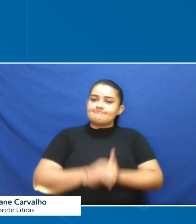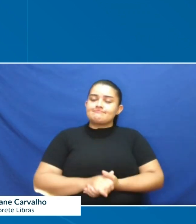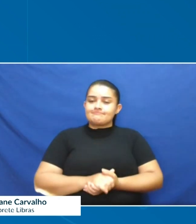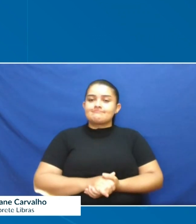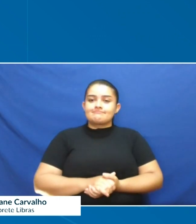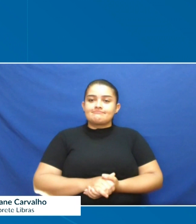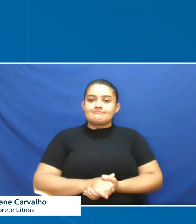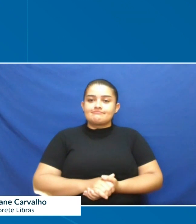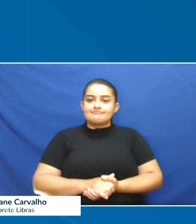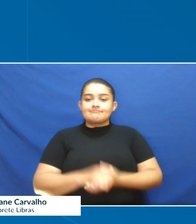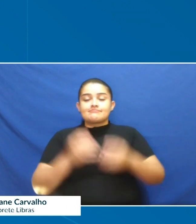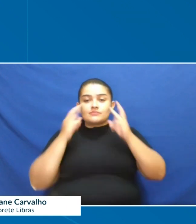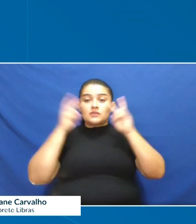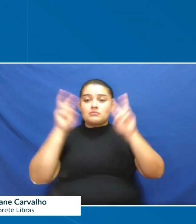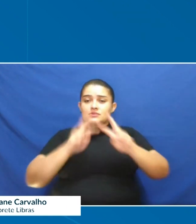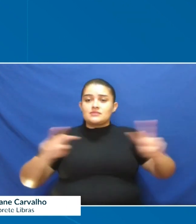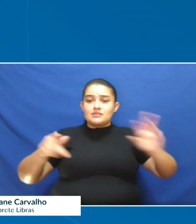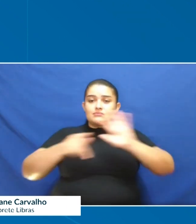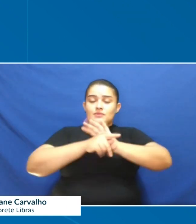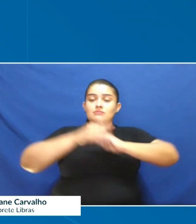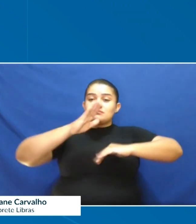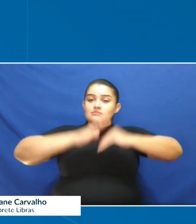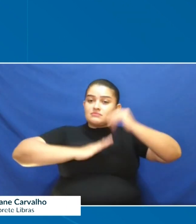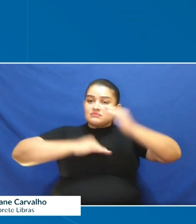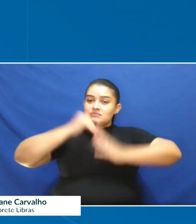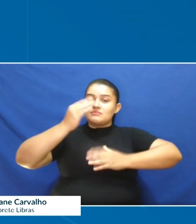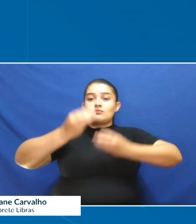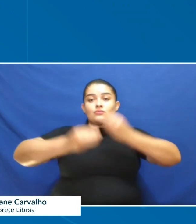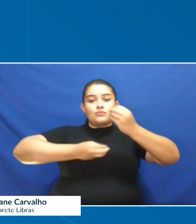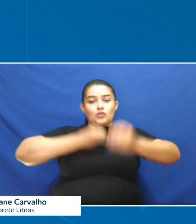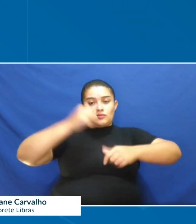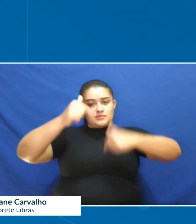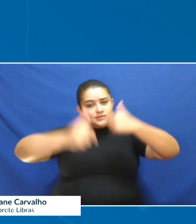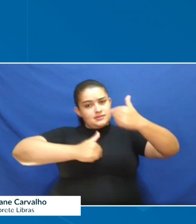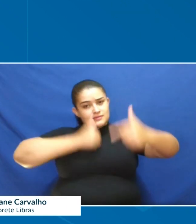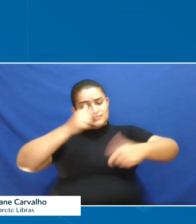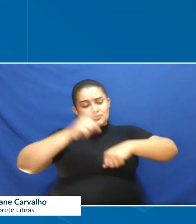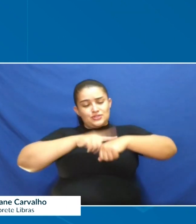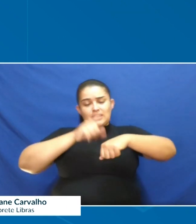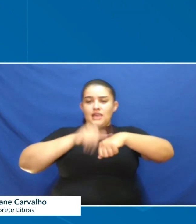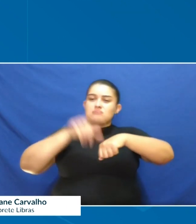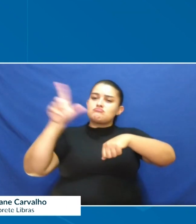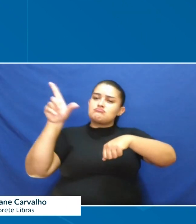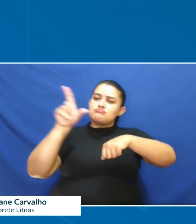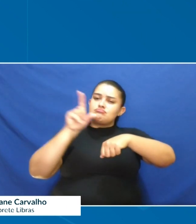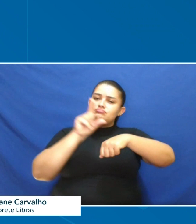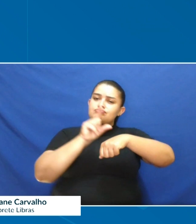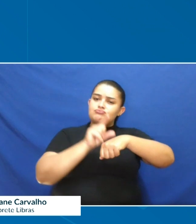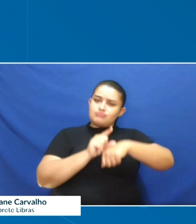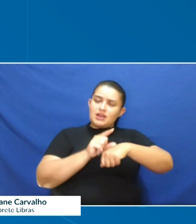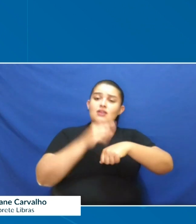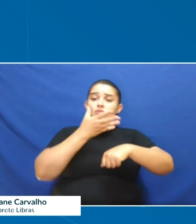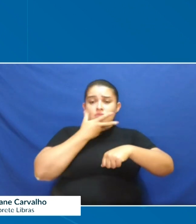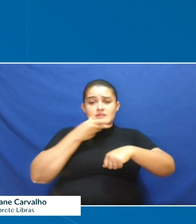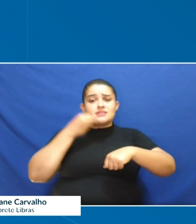uma visão profissional de como fazer isso em menor tempo possível, na melhor qualidade e com melhor ganho e